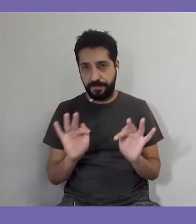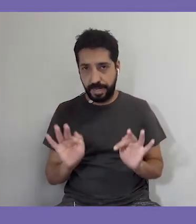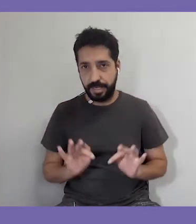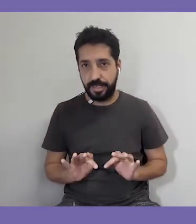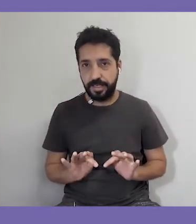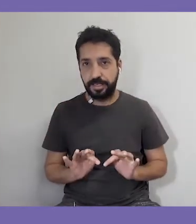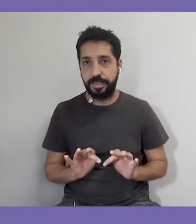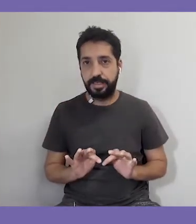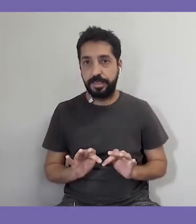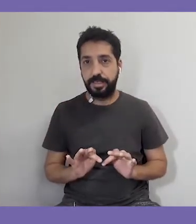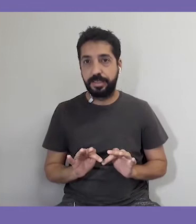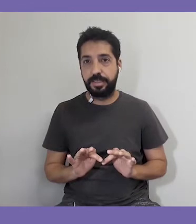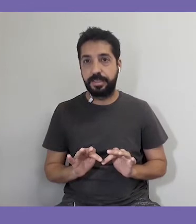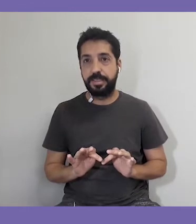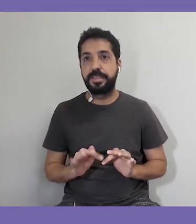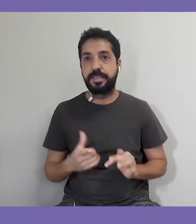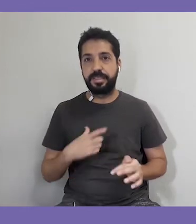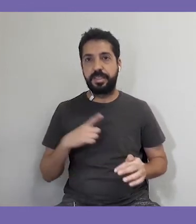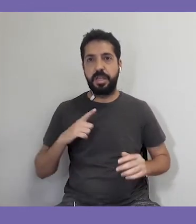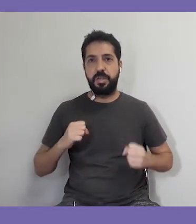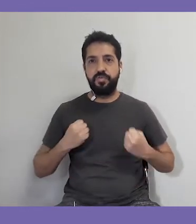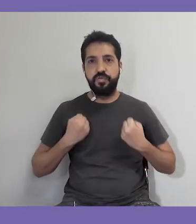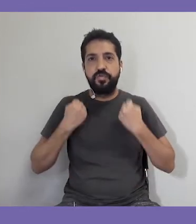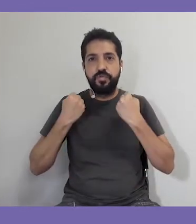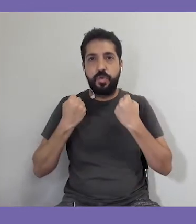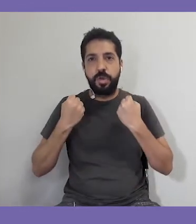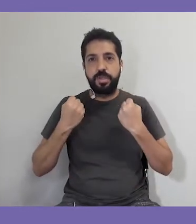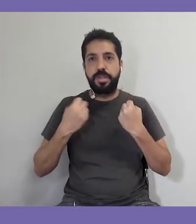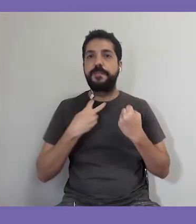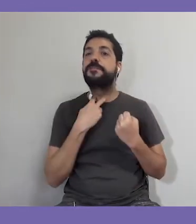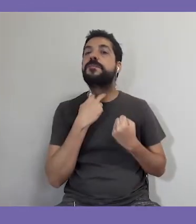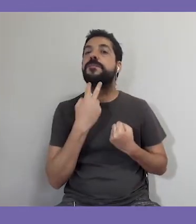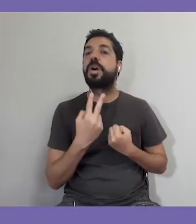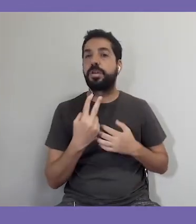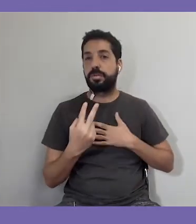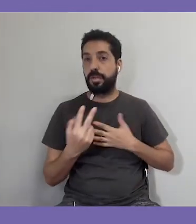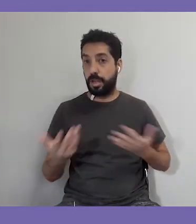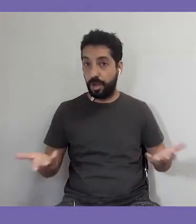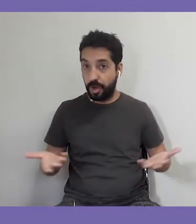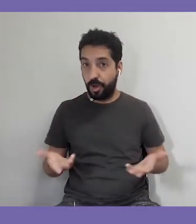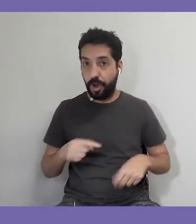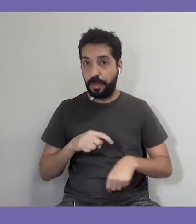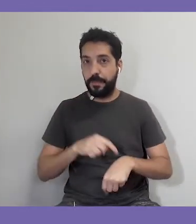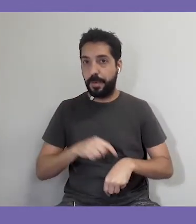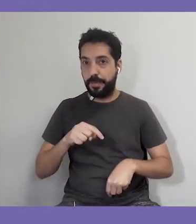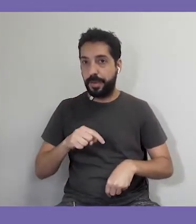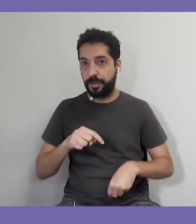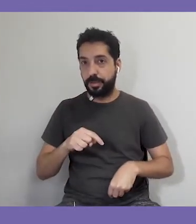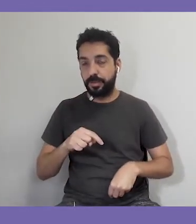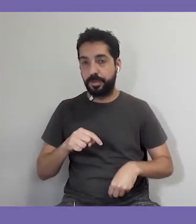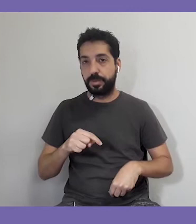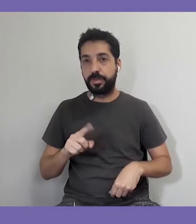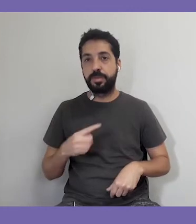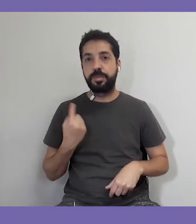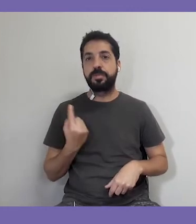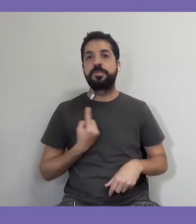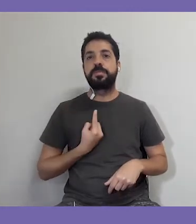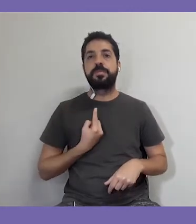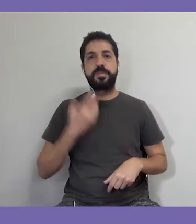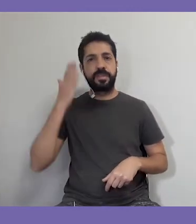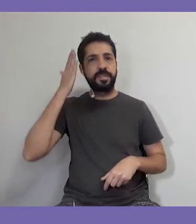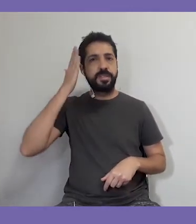eu fico feliz de ser potência, né? De ser uma voz nesse momento, em